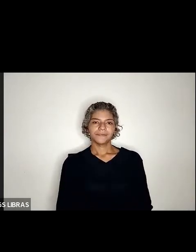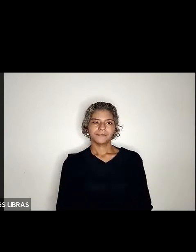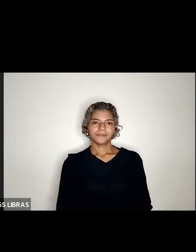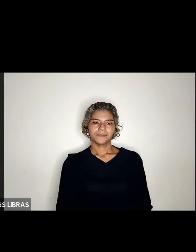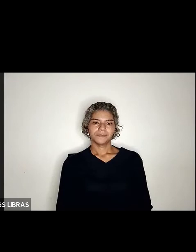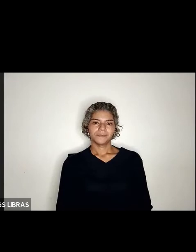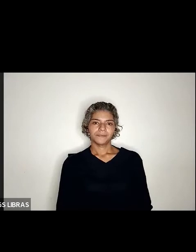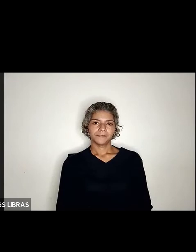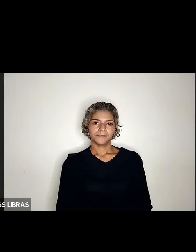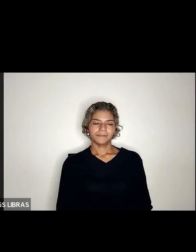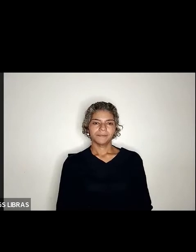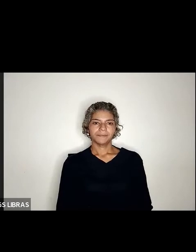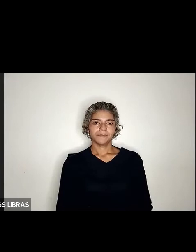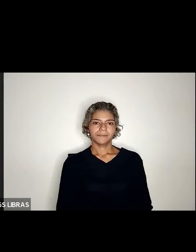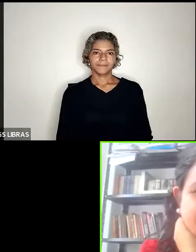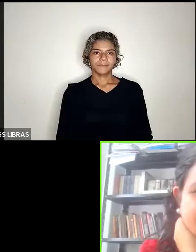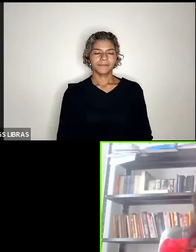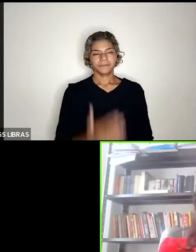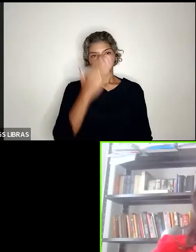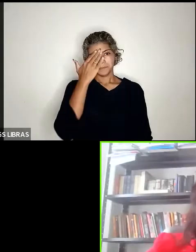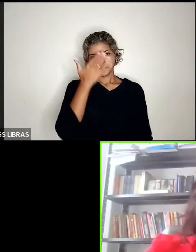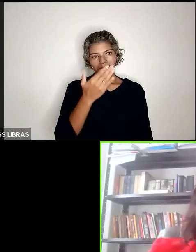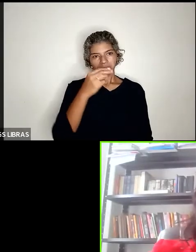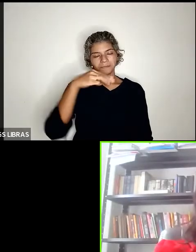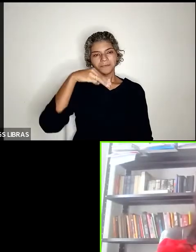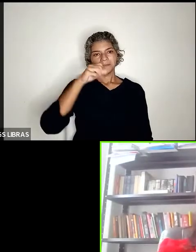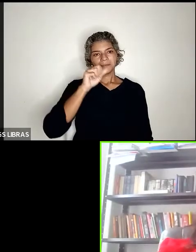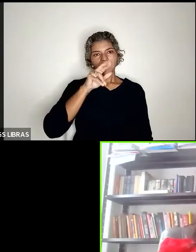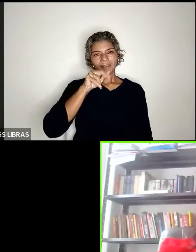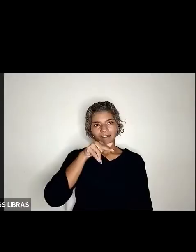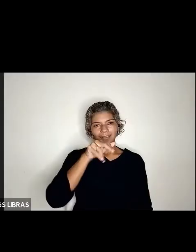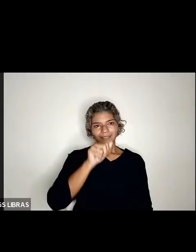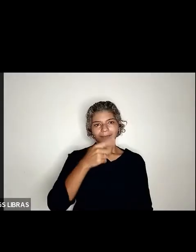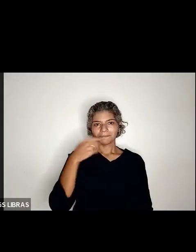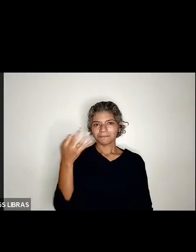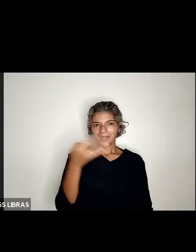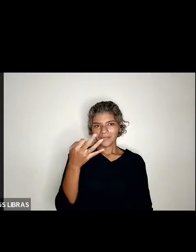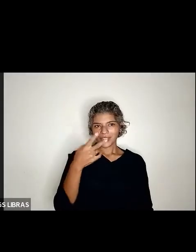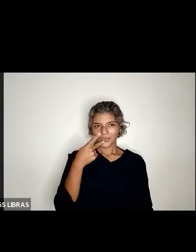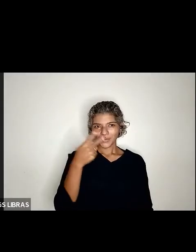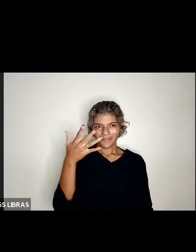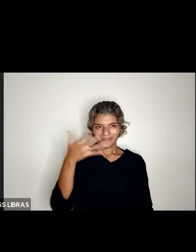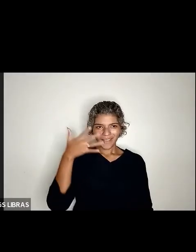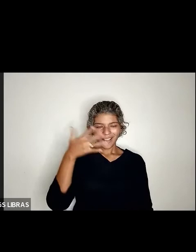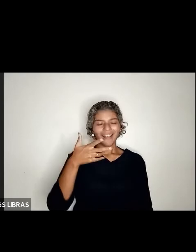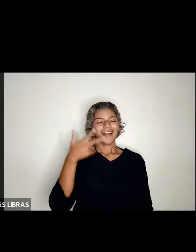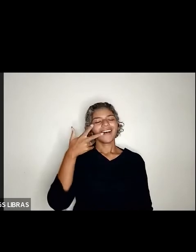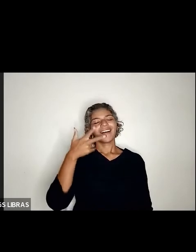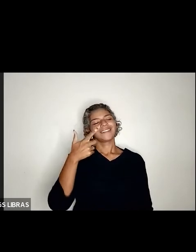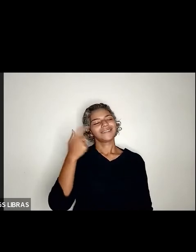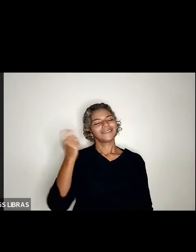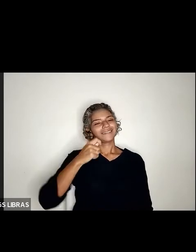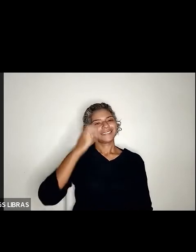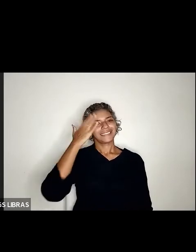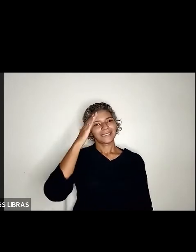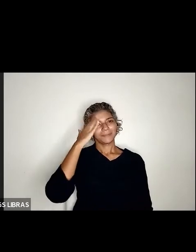Muito obrigada, Marina. Perfeita a sua fala, deu para entender perfeitamente.